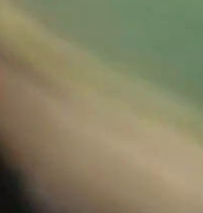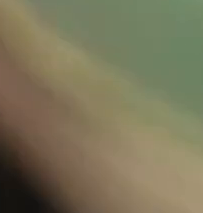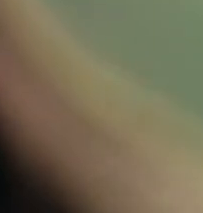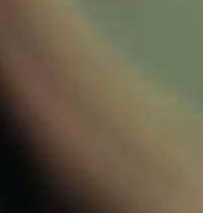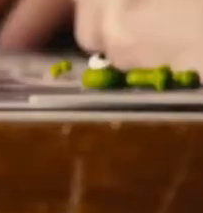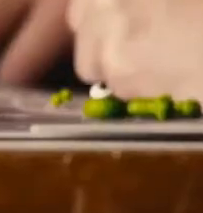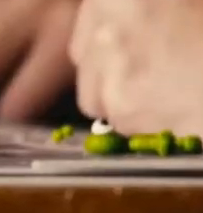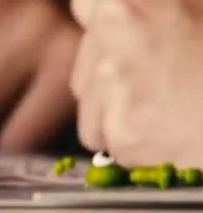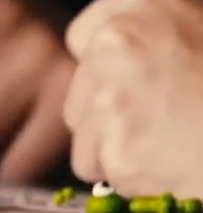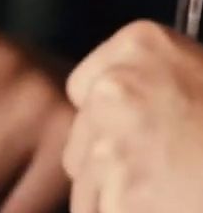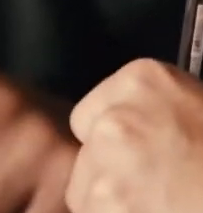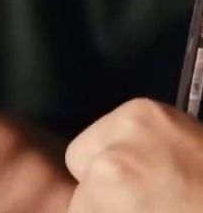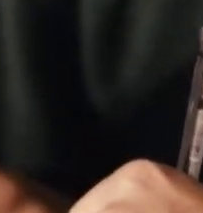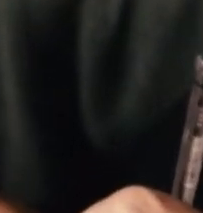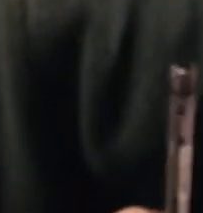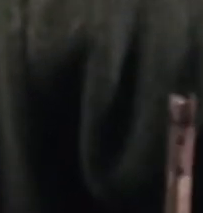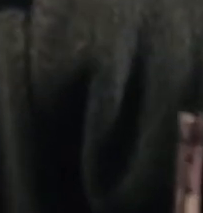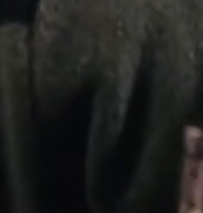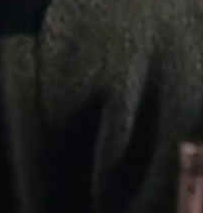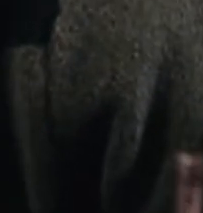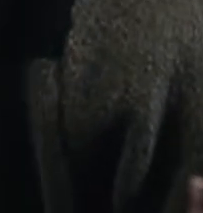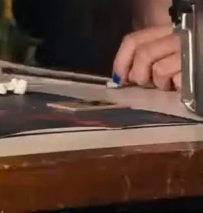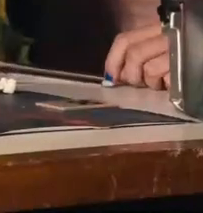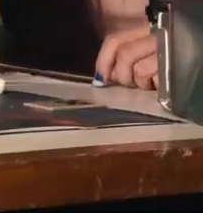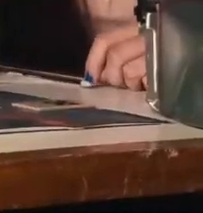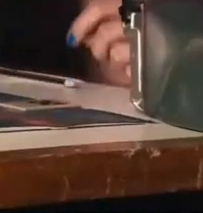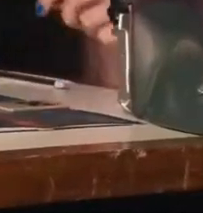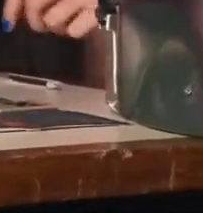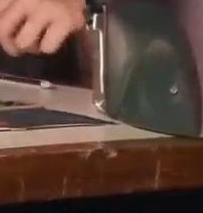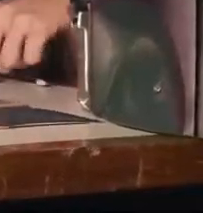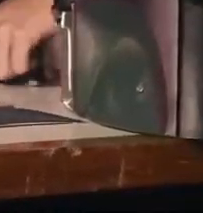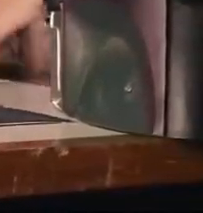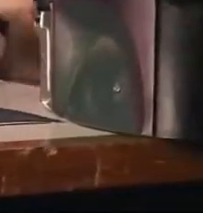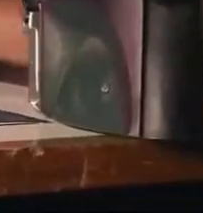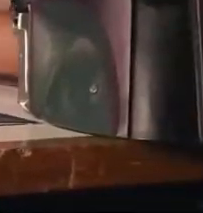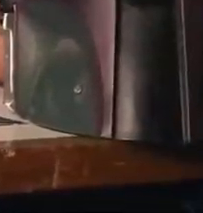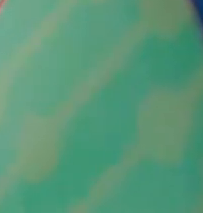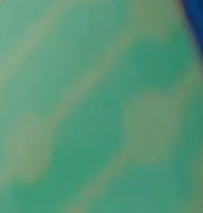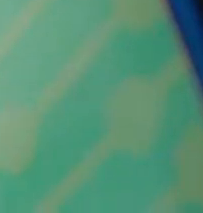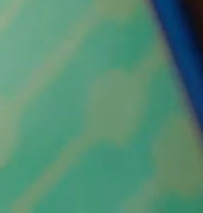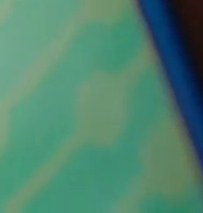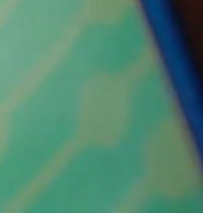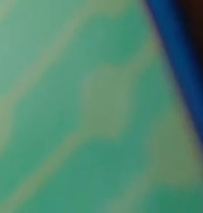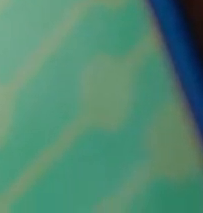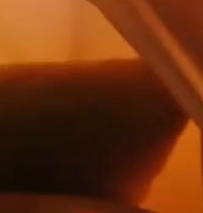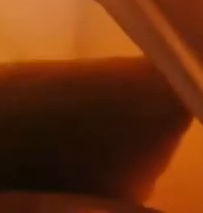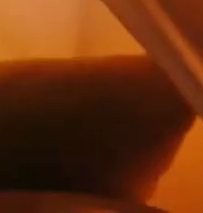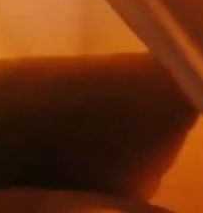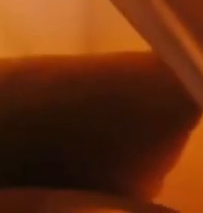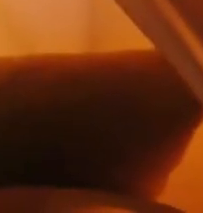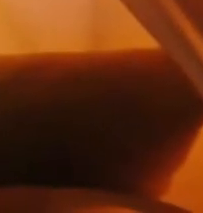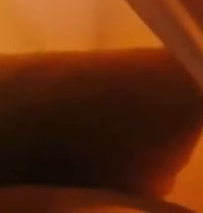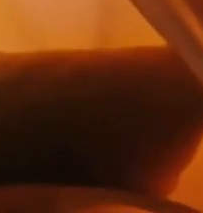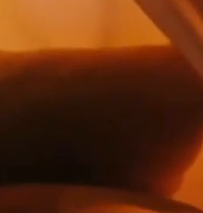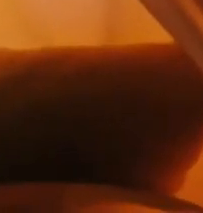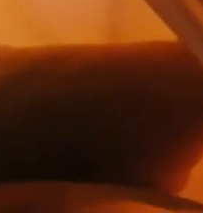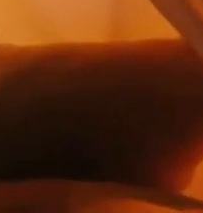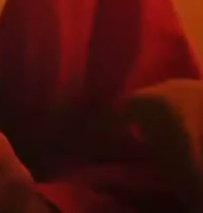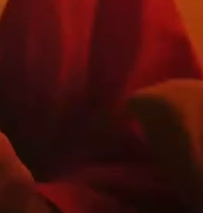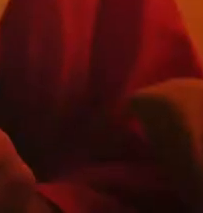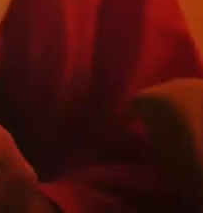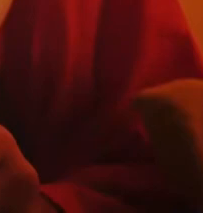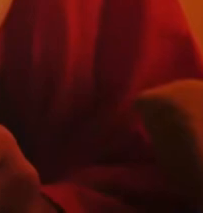numa jornada compartilhada com o infinito as possibilidades de transformar a imaginação de todos em experiências